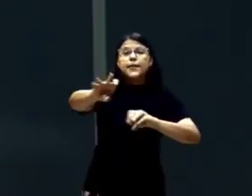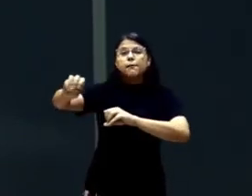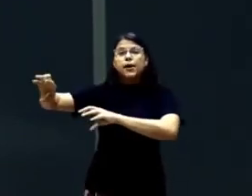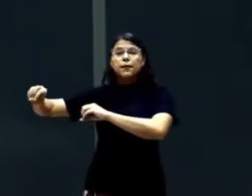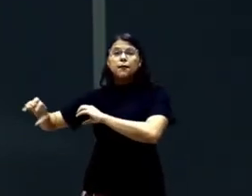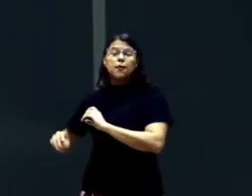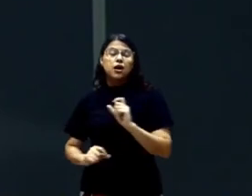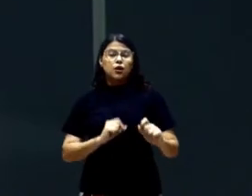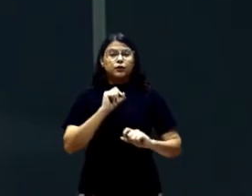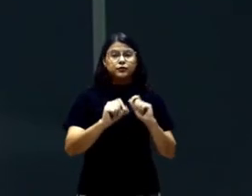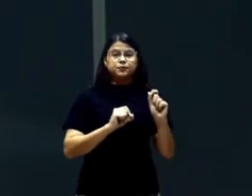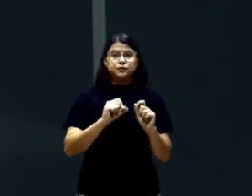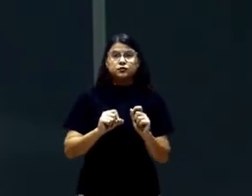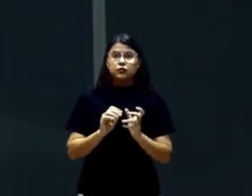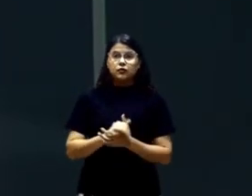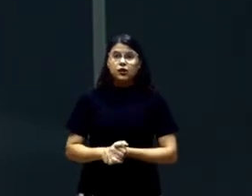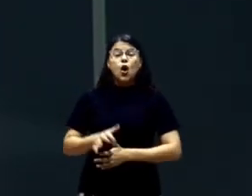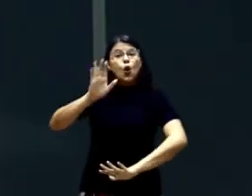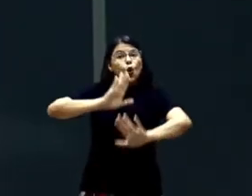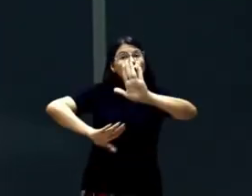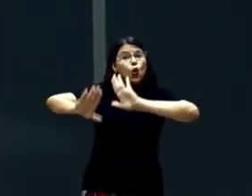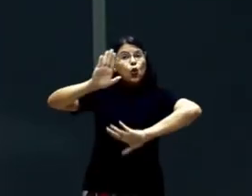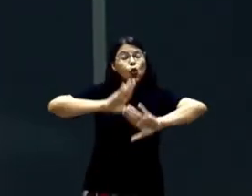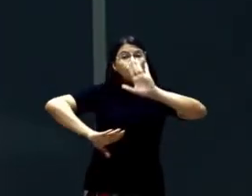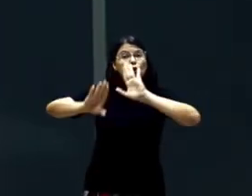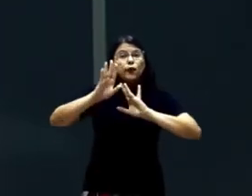é: cuidado com a avareza,